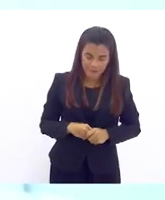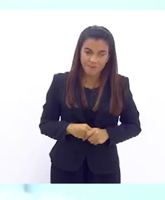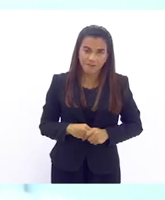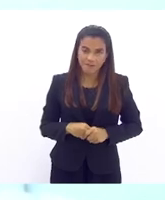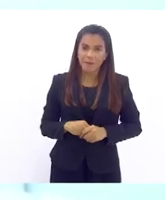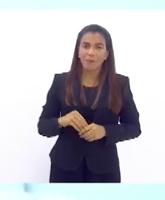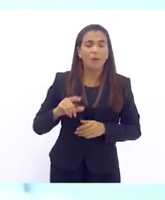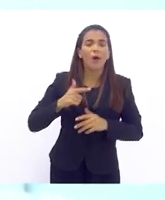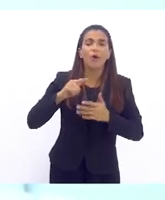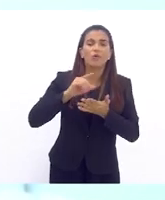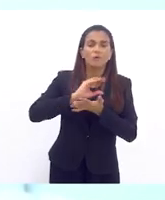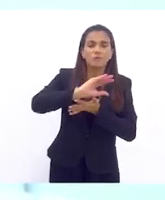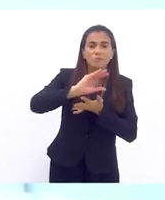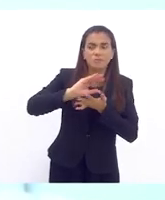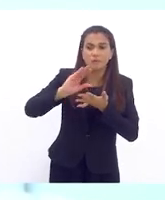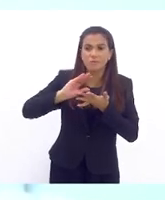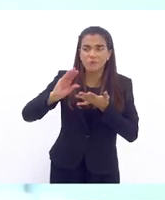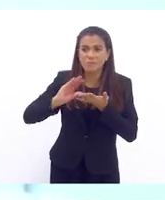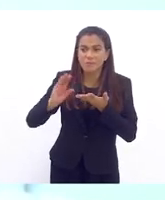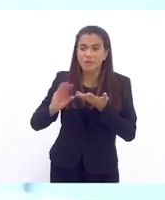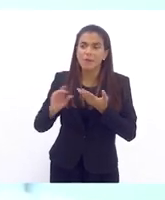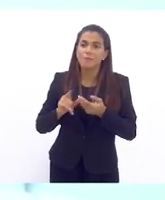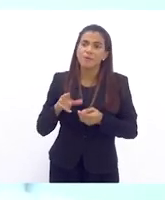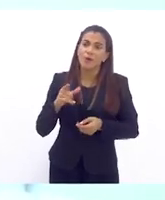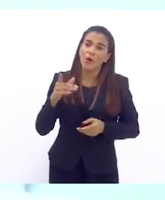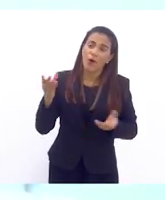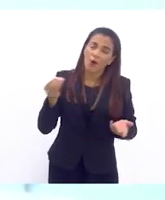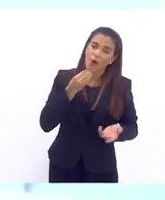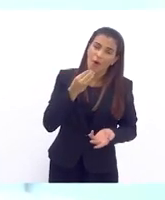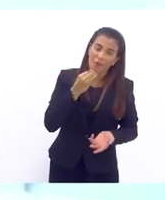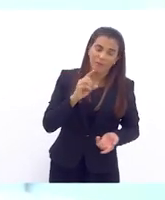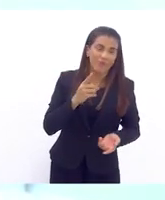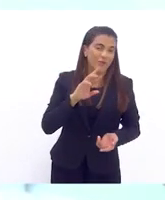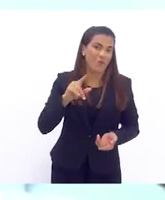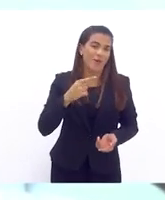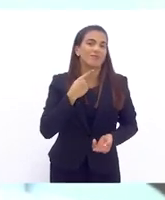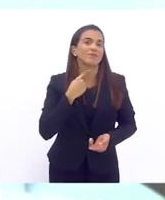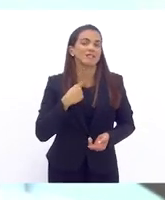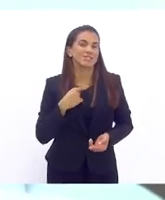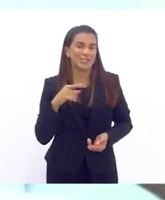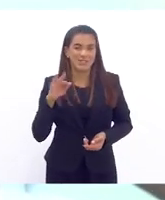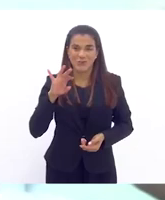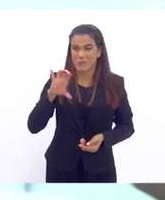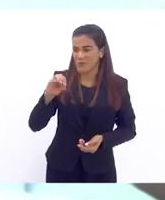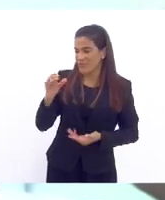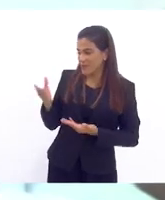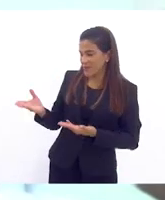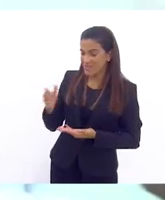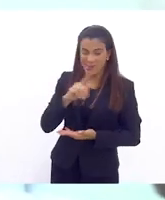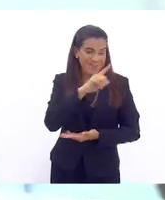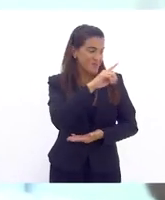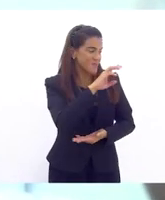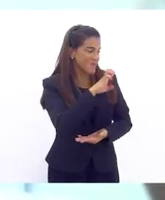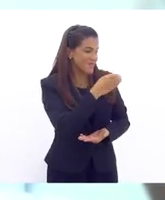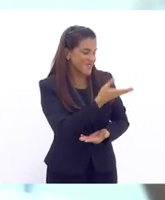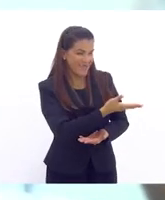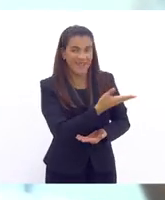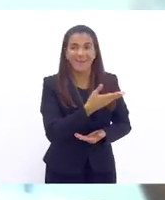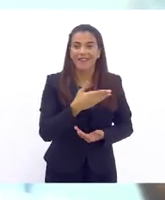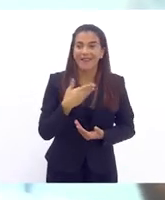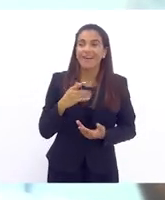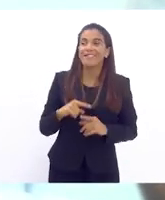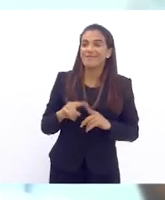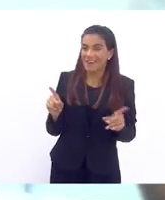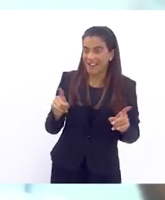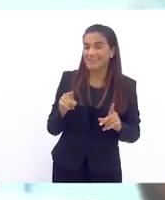diversas outras ações Mas claro que o sinal desejo nem do filme do nem do Zé Então a gente vai